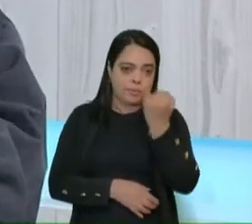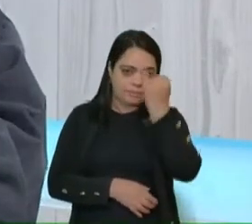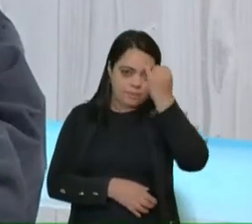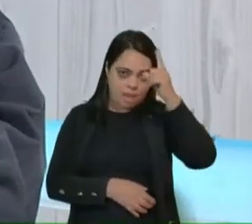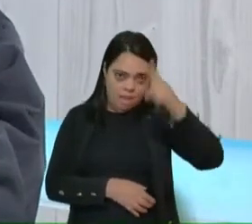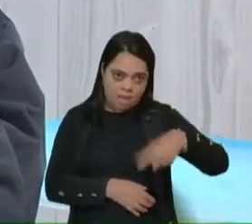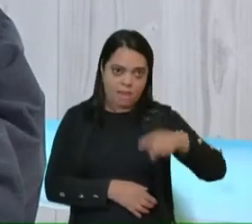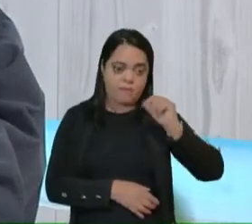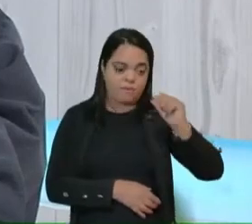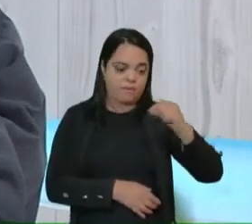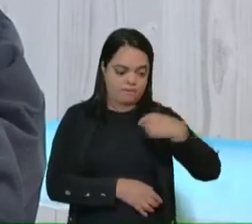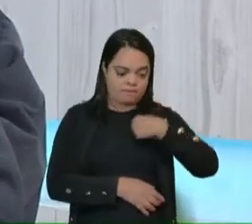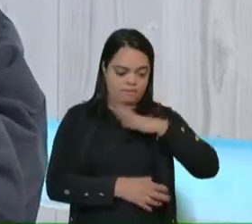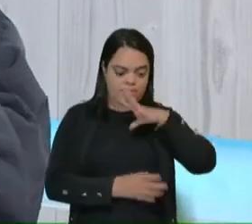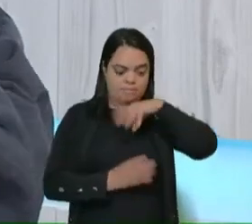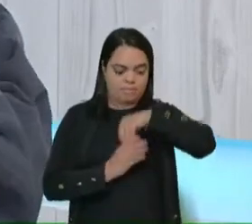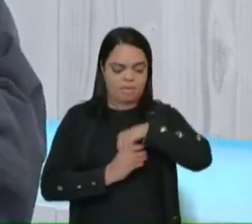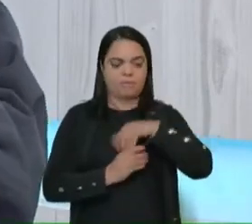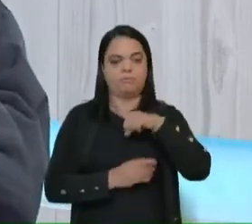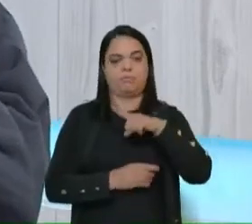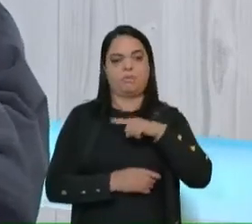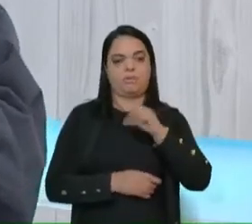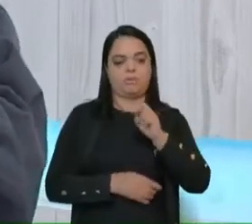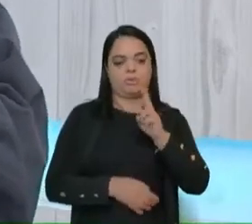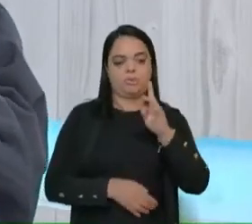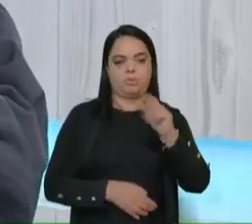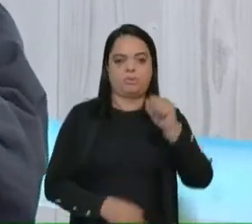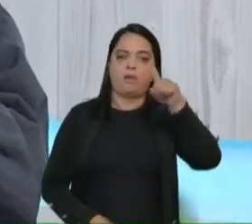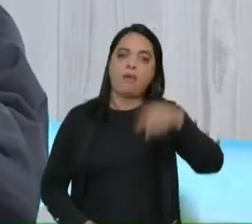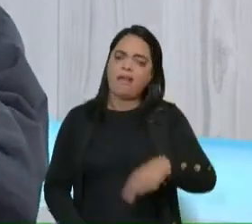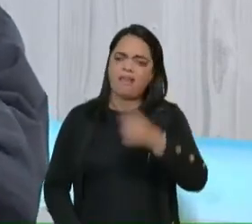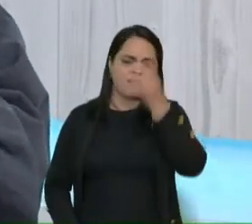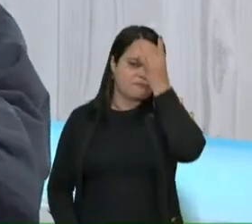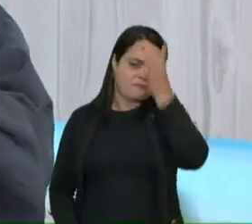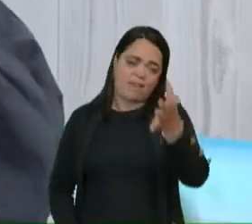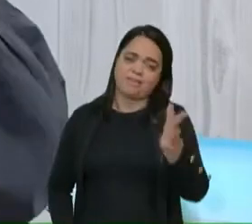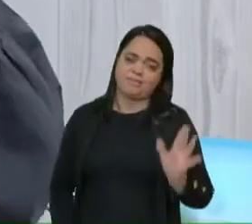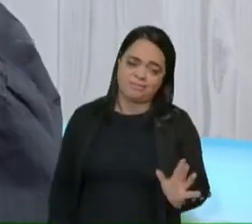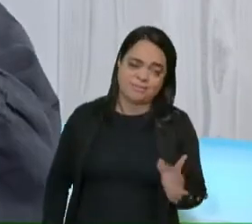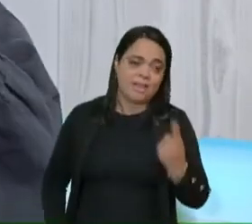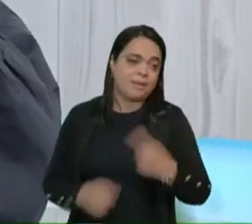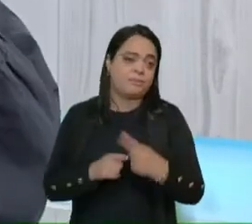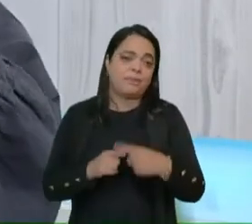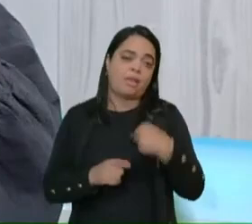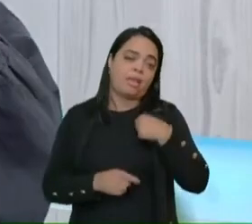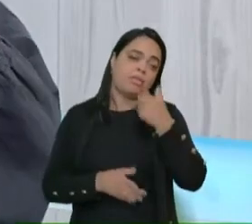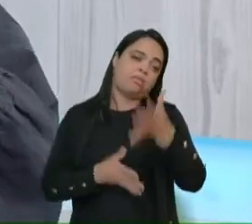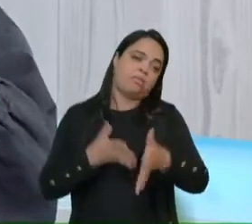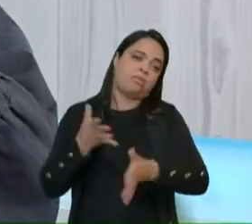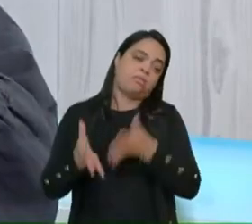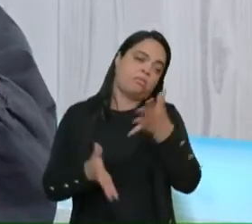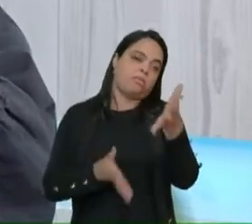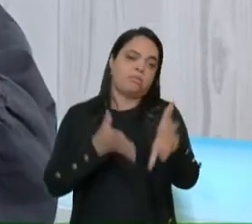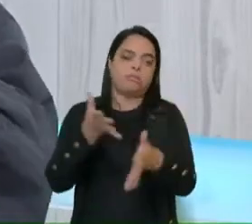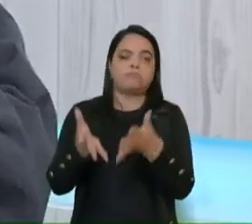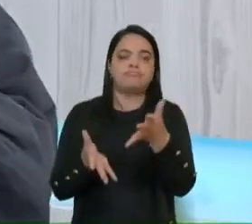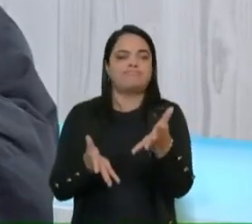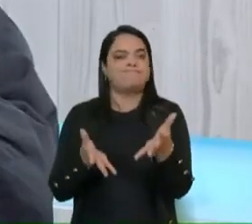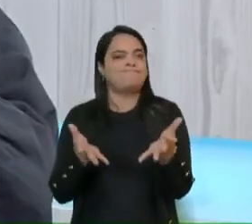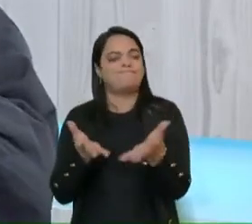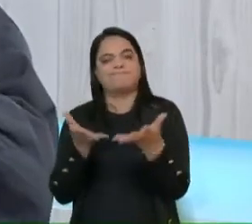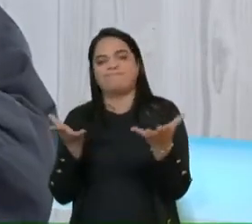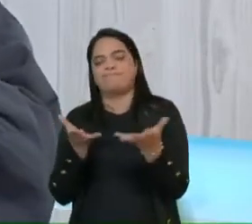o Sutra porque isso eu acho que é muito é muito fácil porque senão eu fico repetindo repetindo repetindo